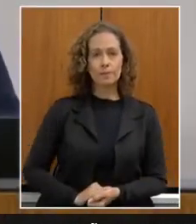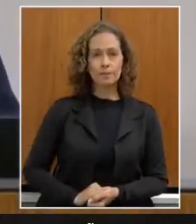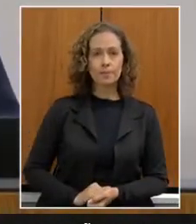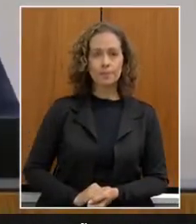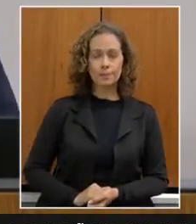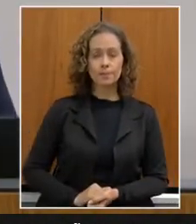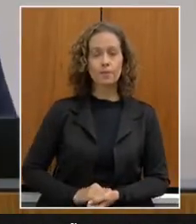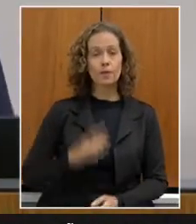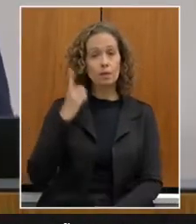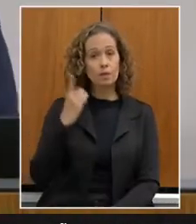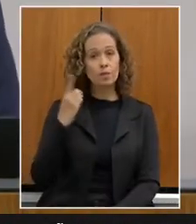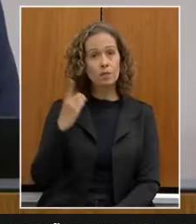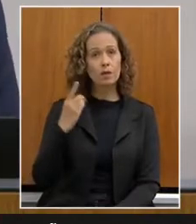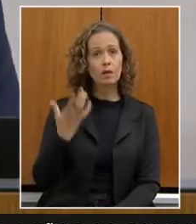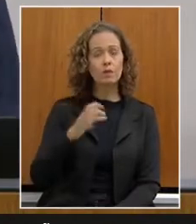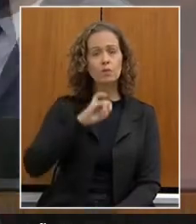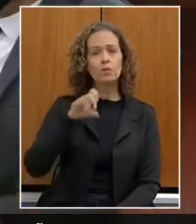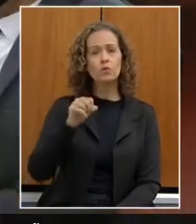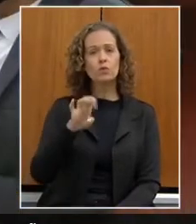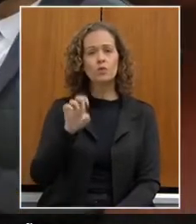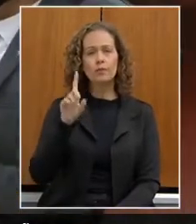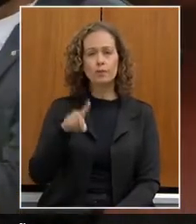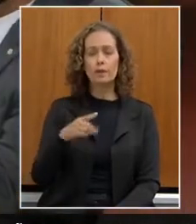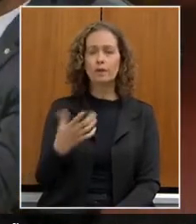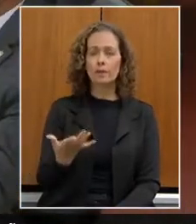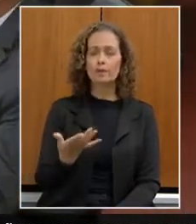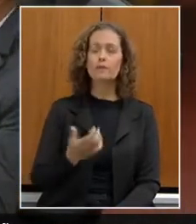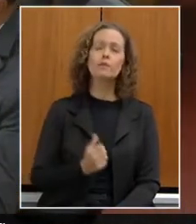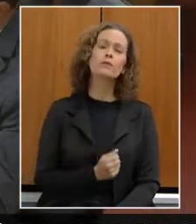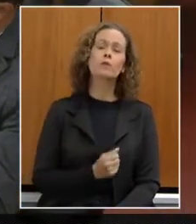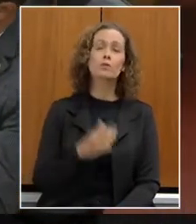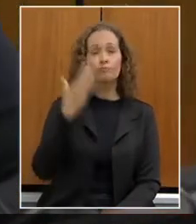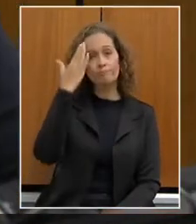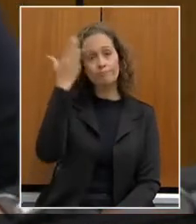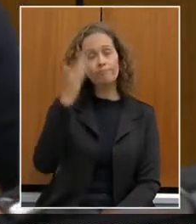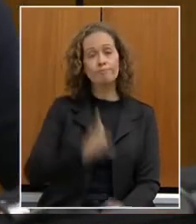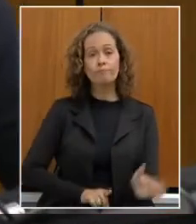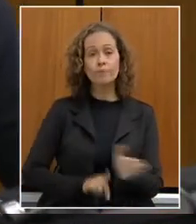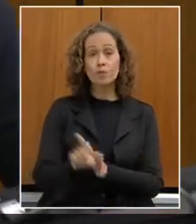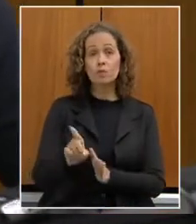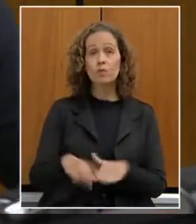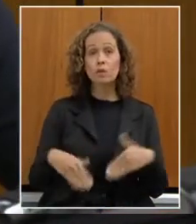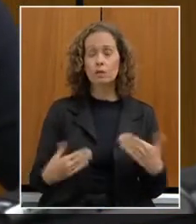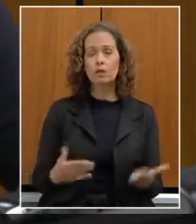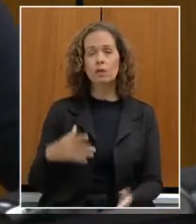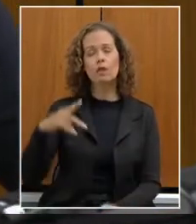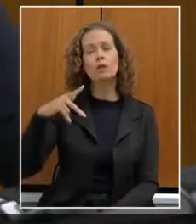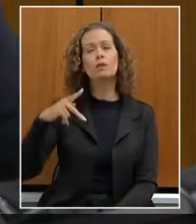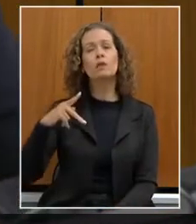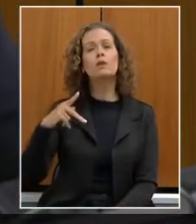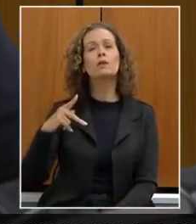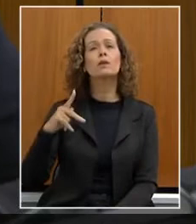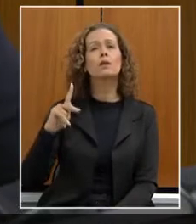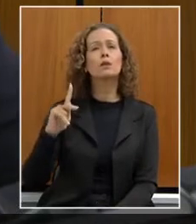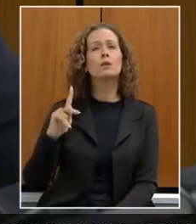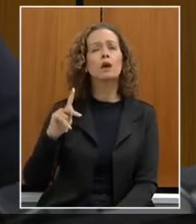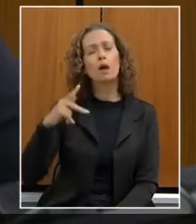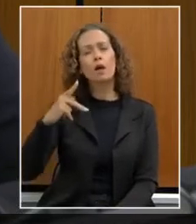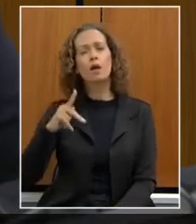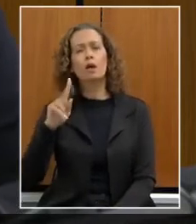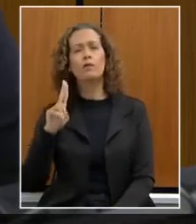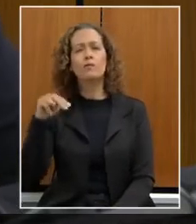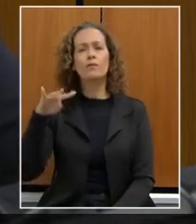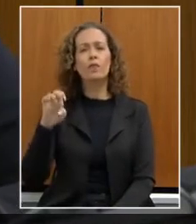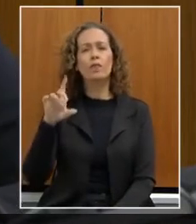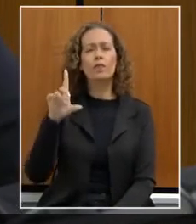deputado Zé Reis obrigado pela pergunta e a FUNED não tem estrutura hoje que consiga produzir uma